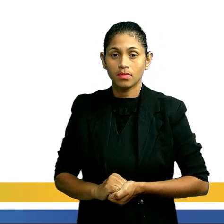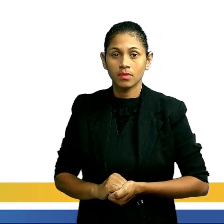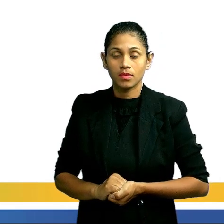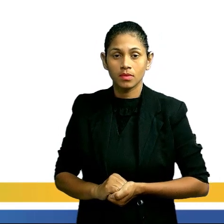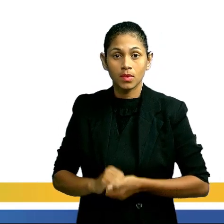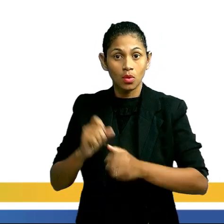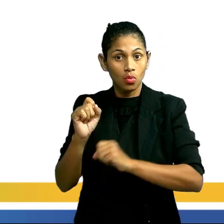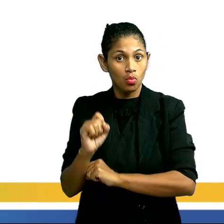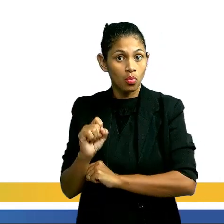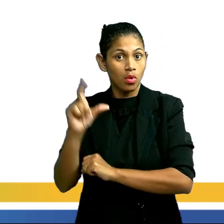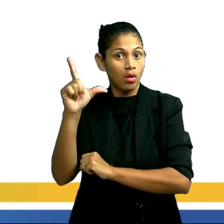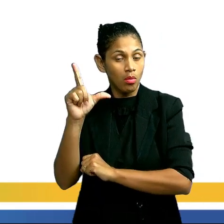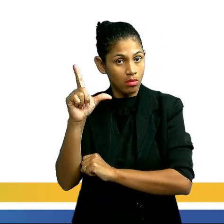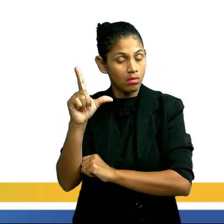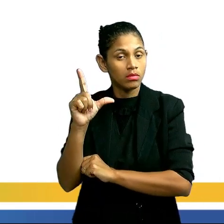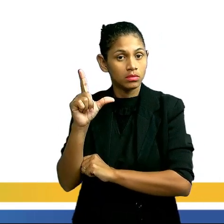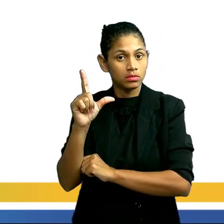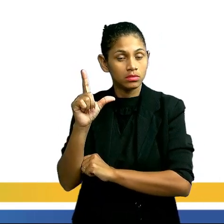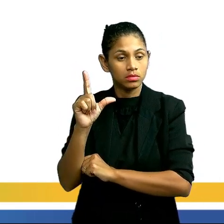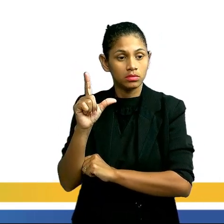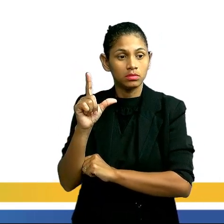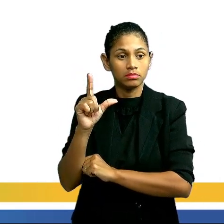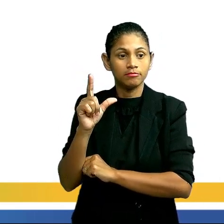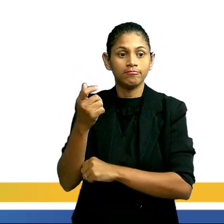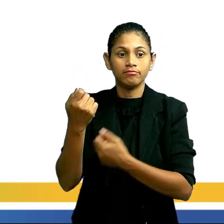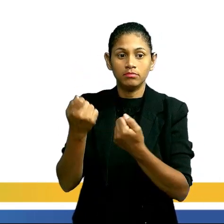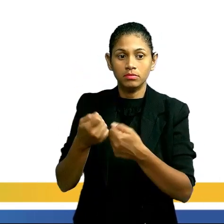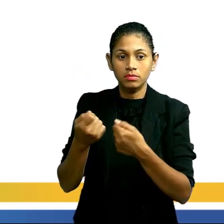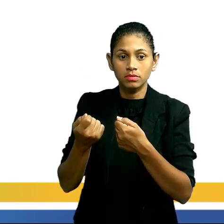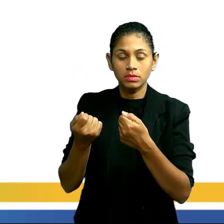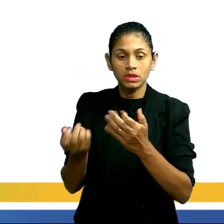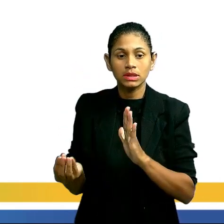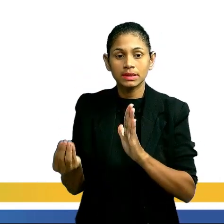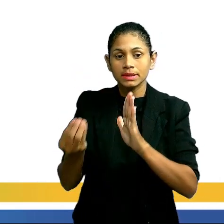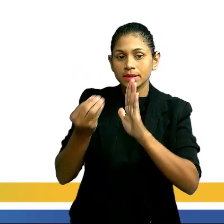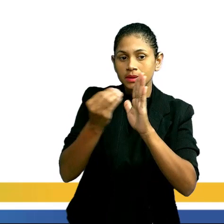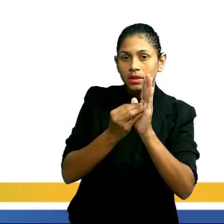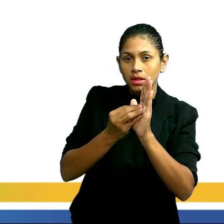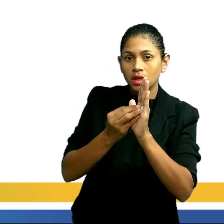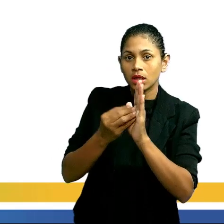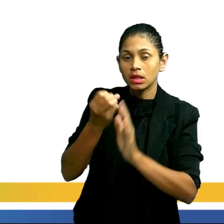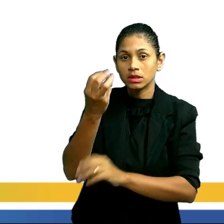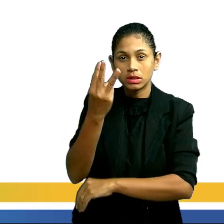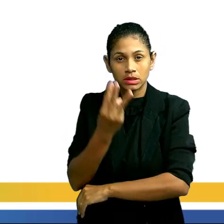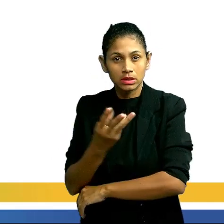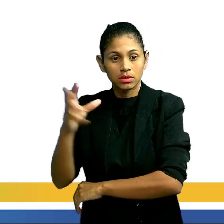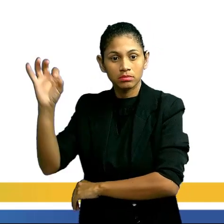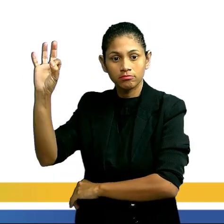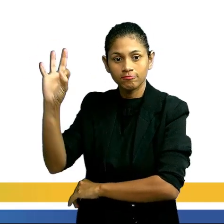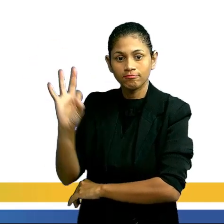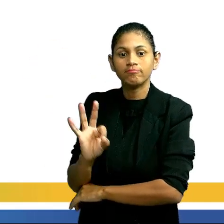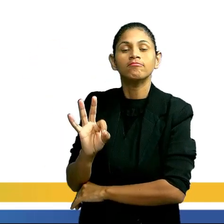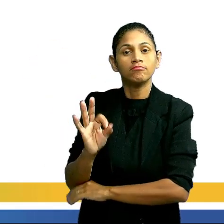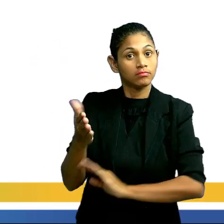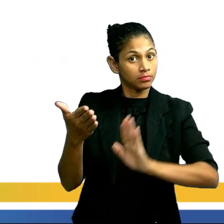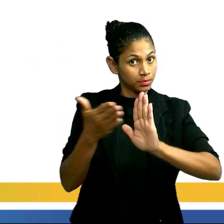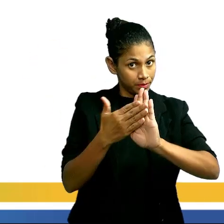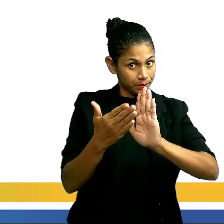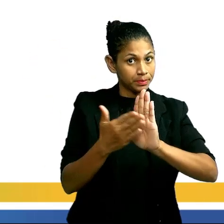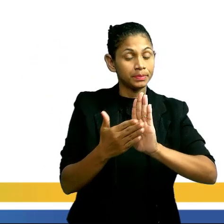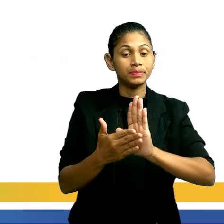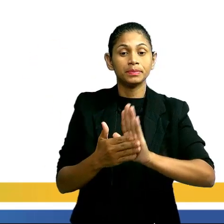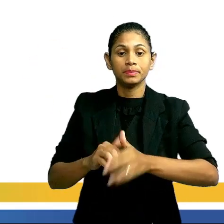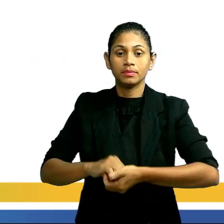3 porcentagens dadas no enunciado. E após isso, nós somamos os 3 valores aumentados. Vamos